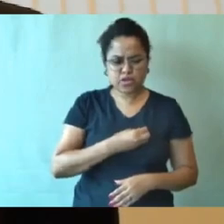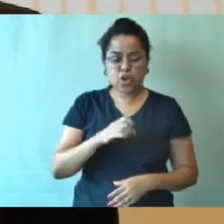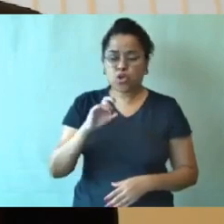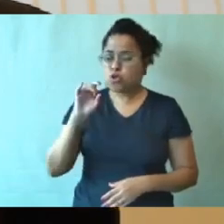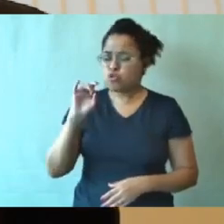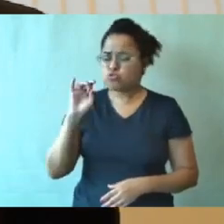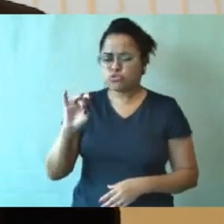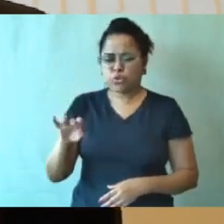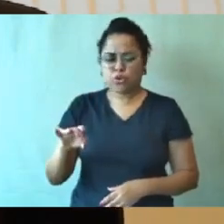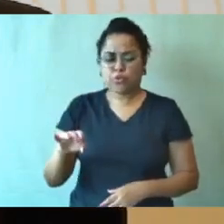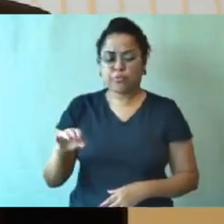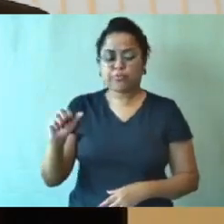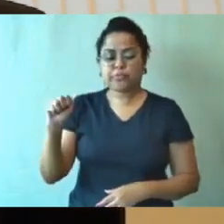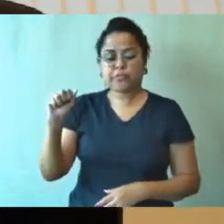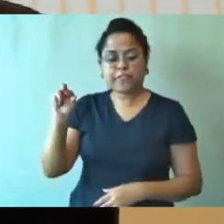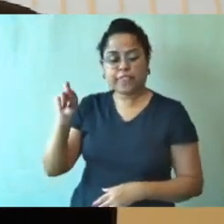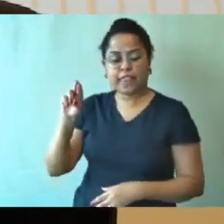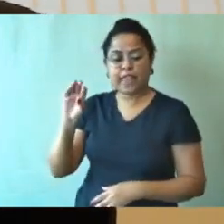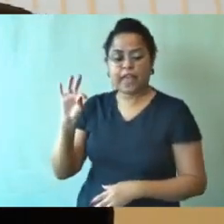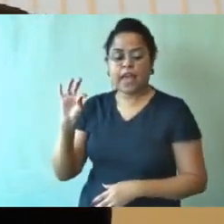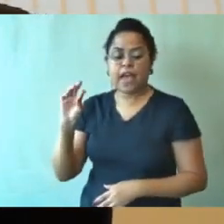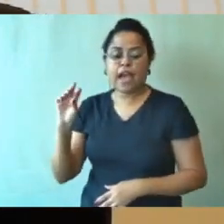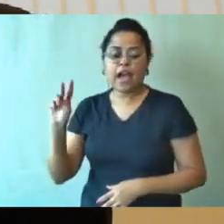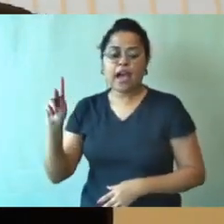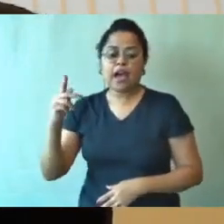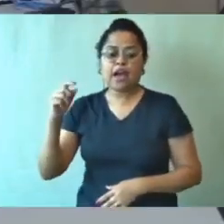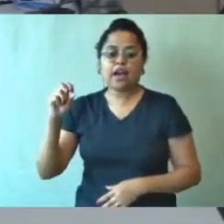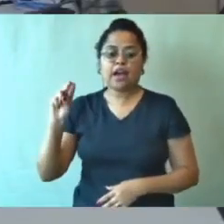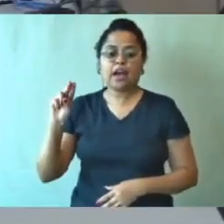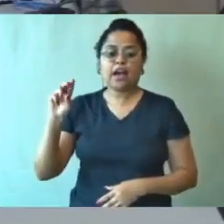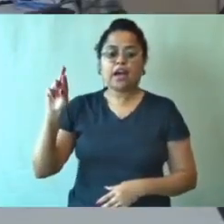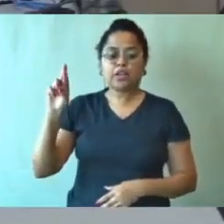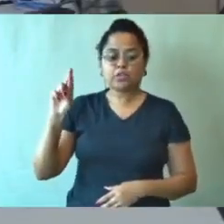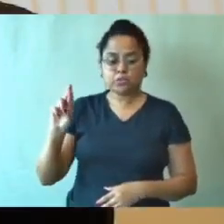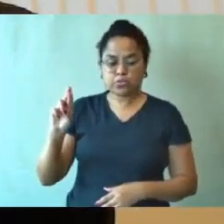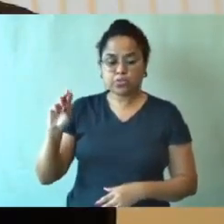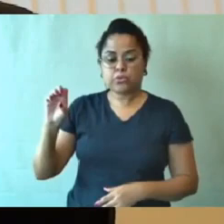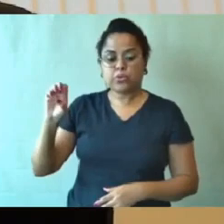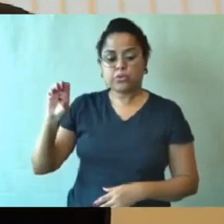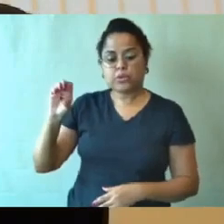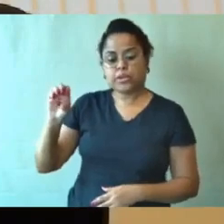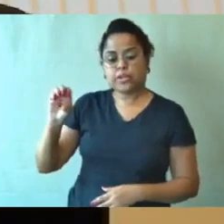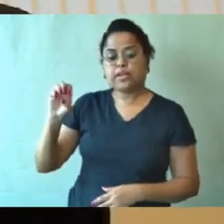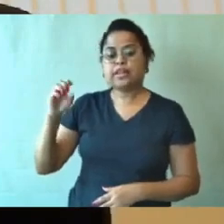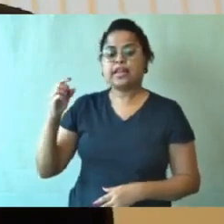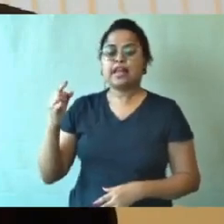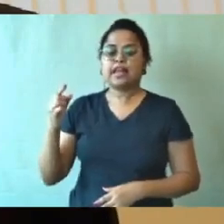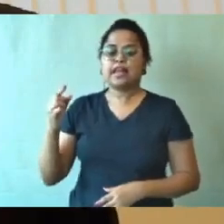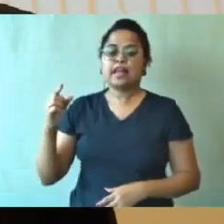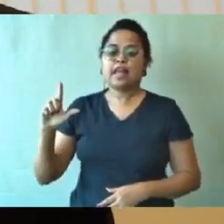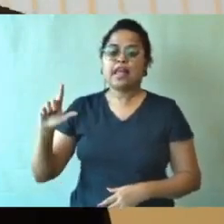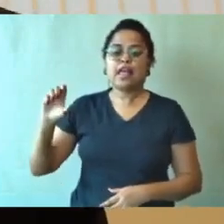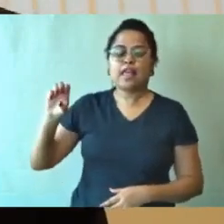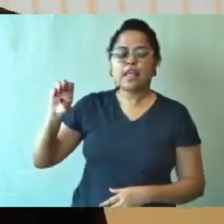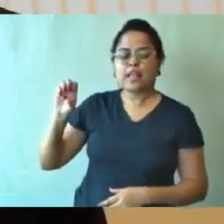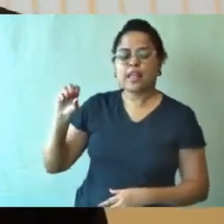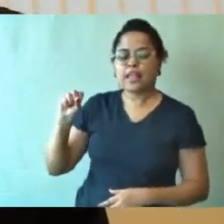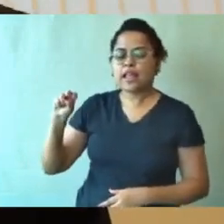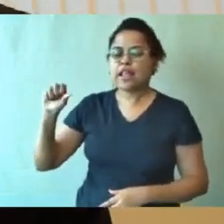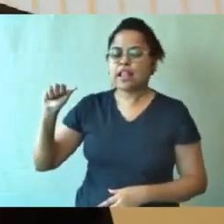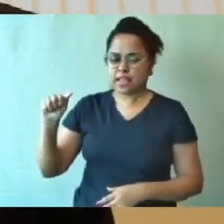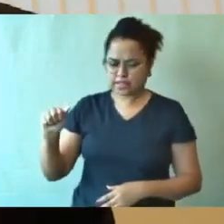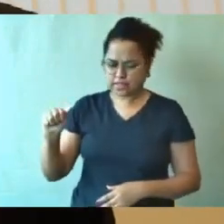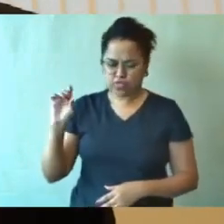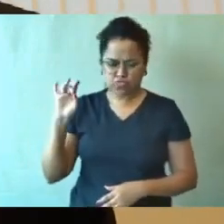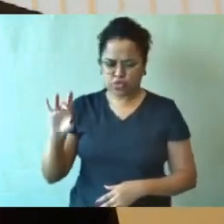Lessa. E nenhuma das outras empresas tinham vínculo? Fomos adquirindo durante os anos aí.